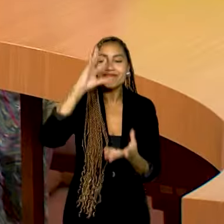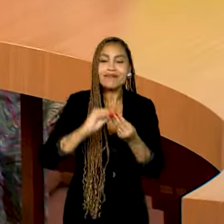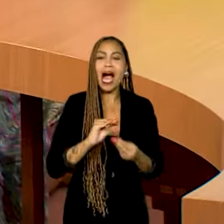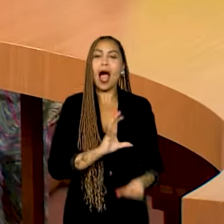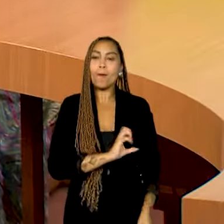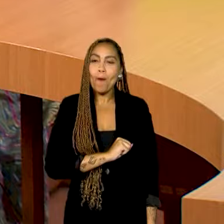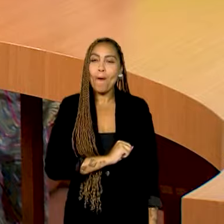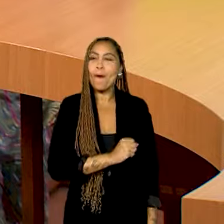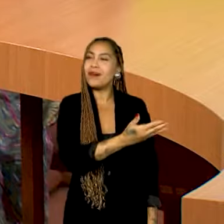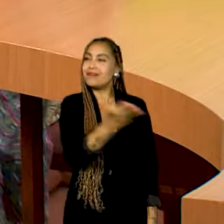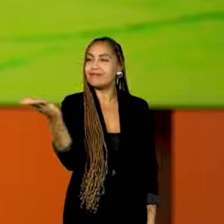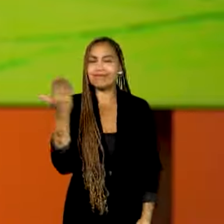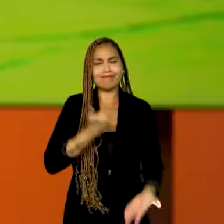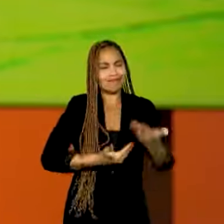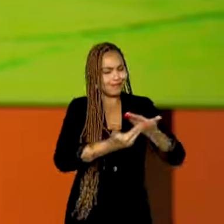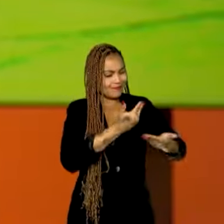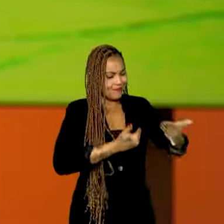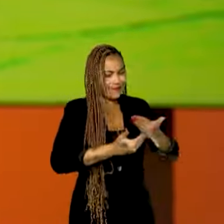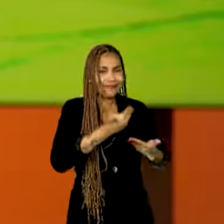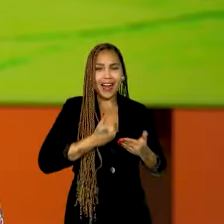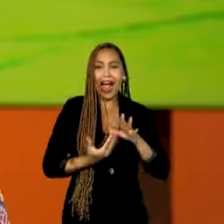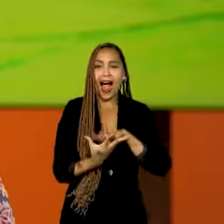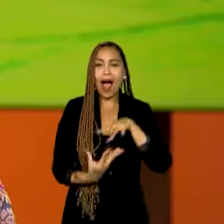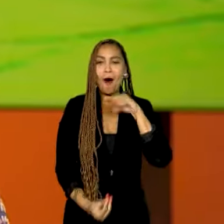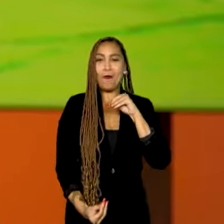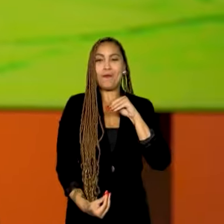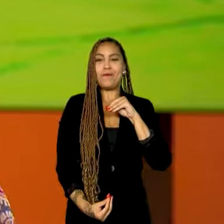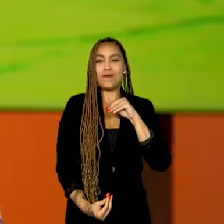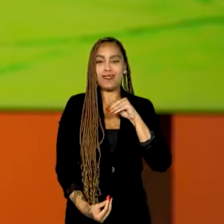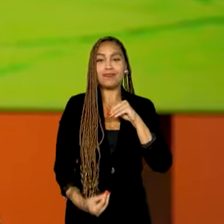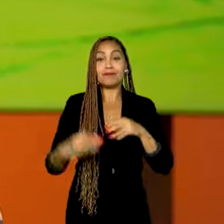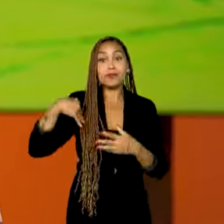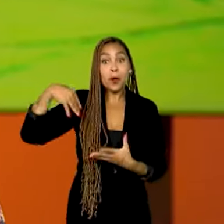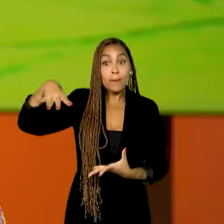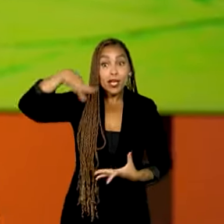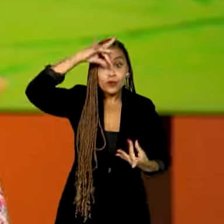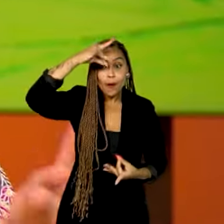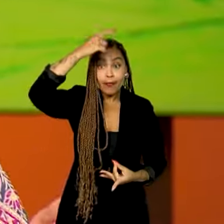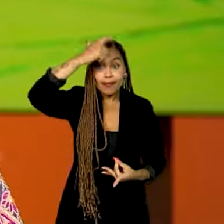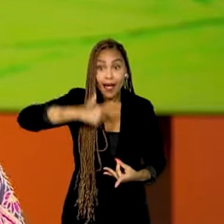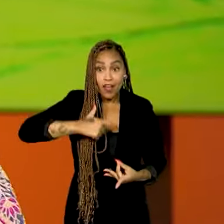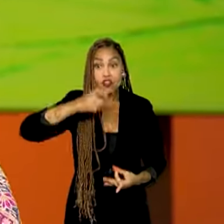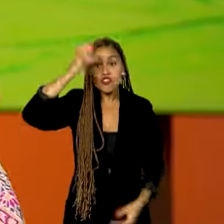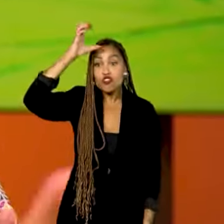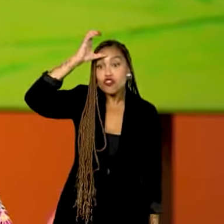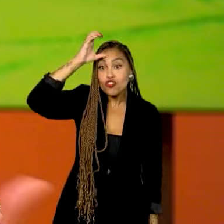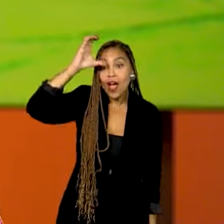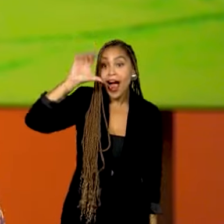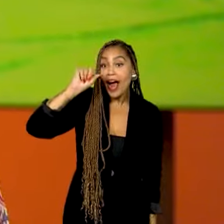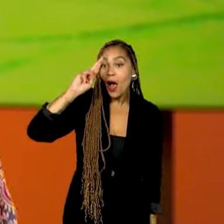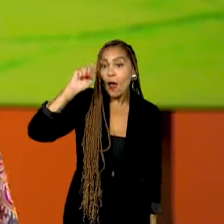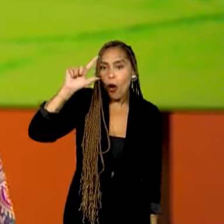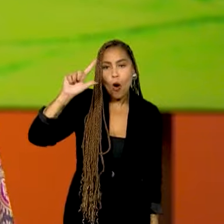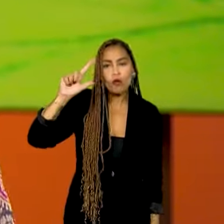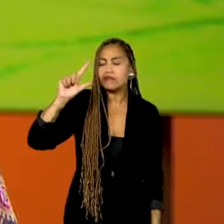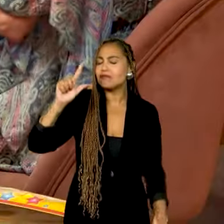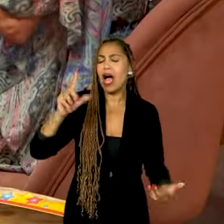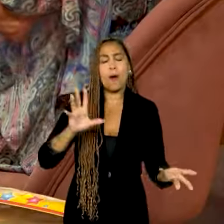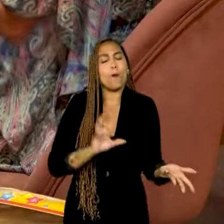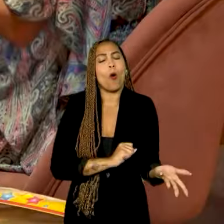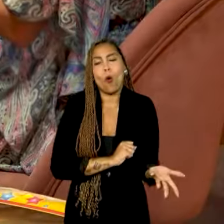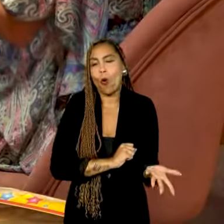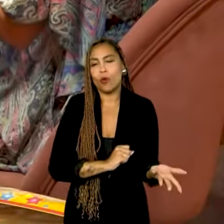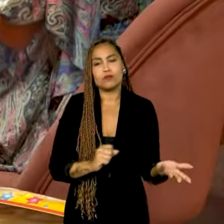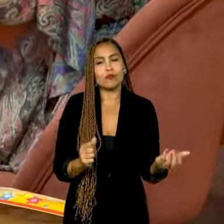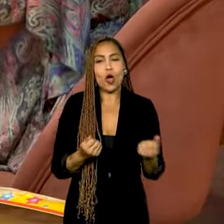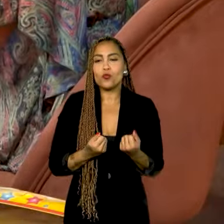que te alimenta a alma. E num personagem que foi só amor, só doação...